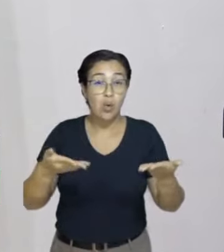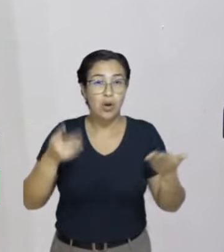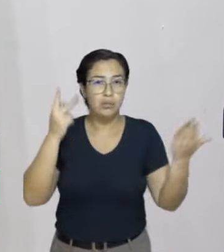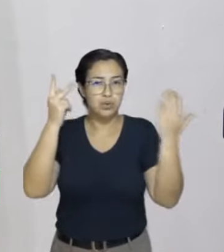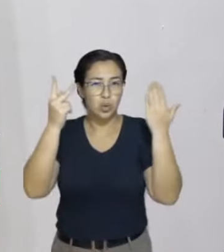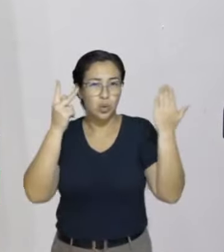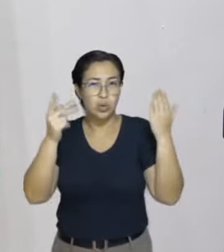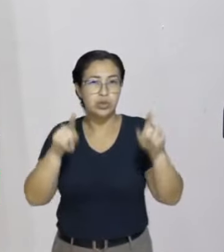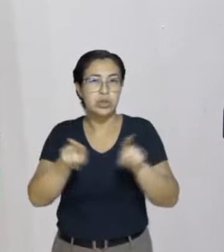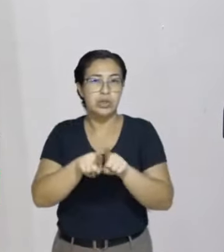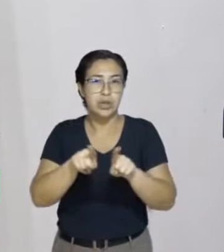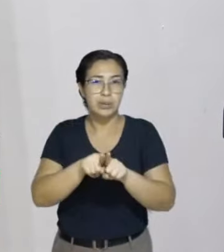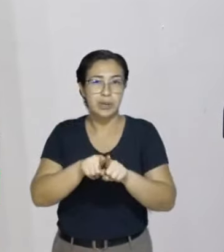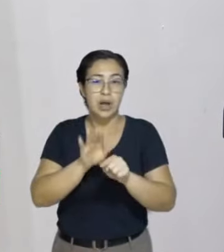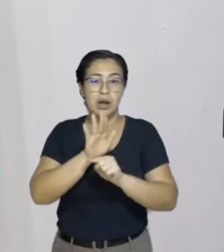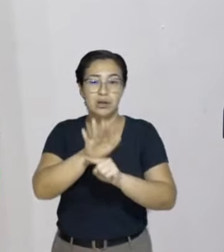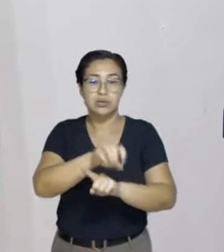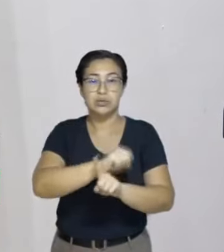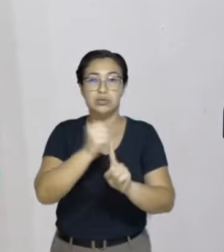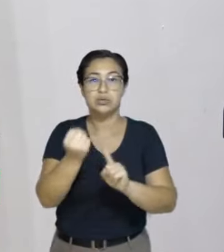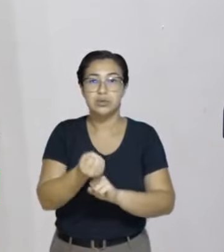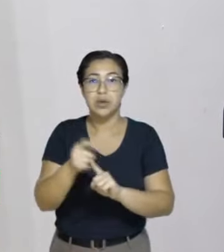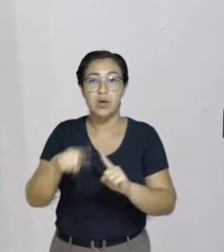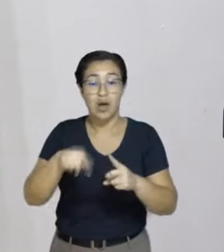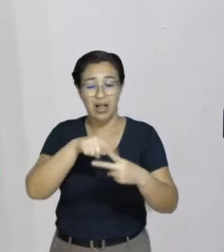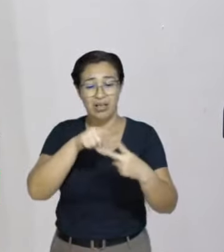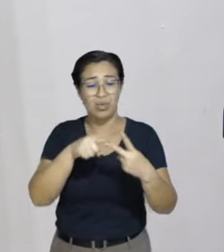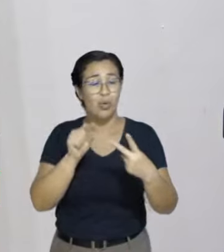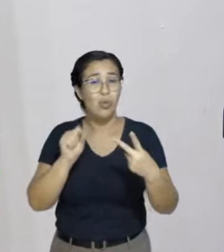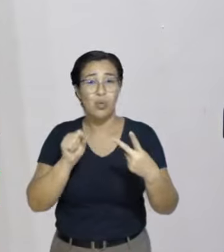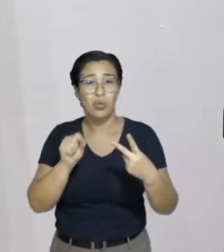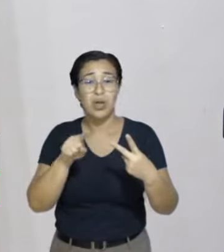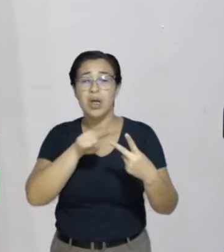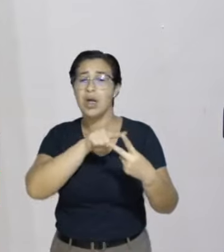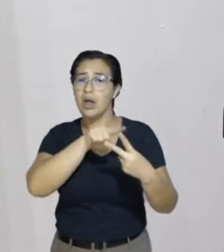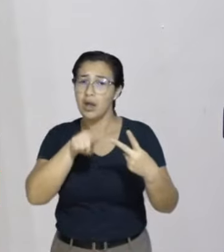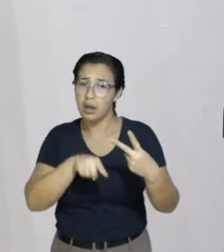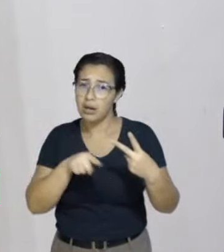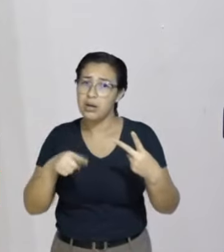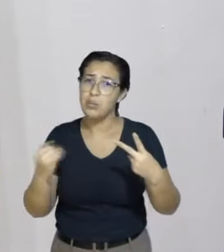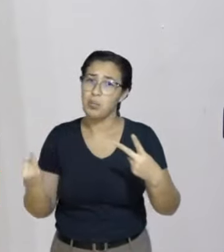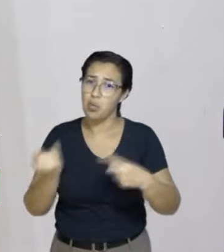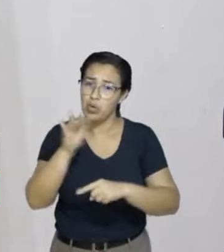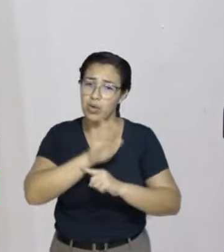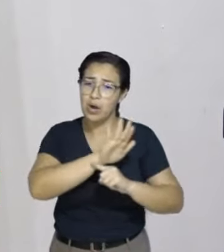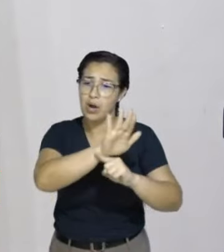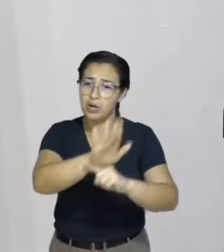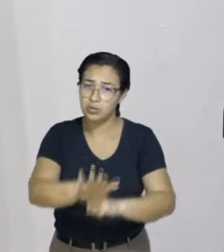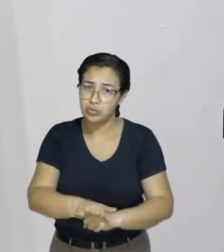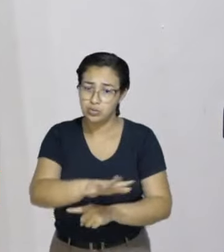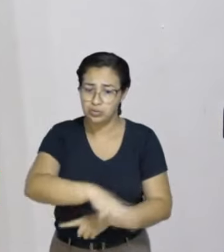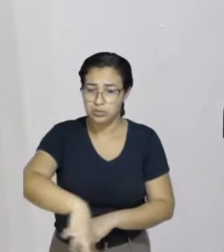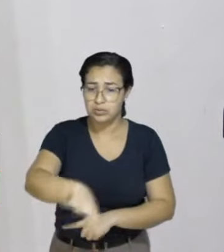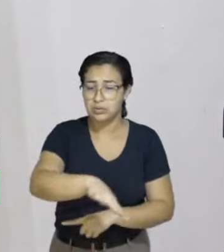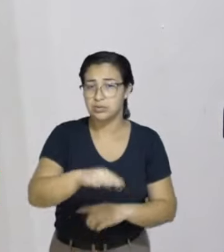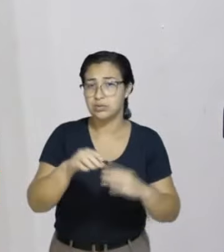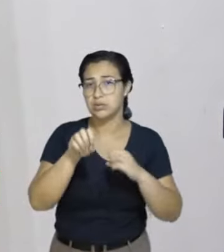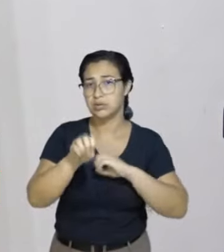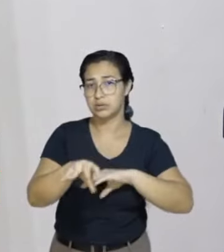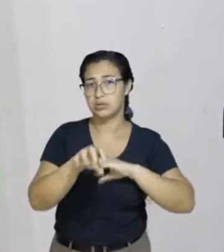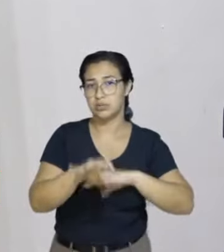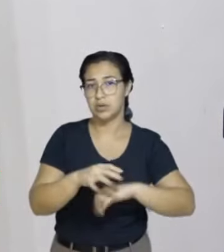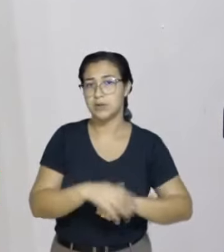serviço social são profissões que apresentam significativa contribuição para o campo da educação,